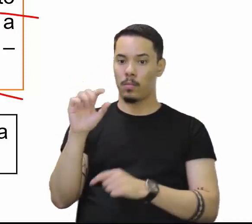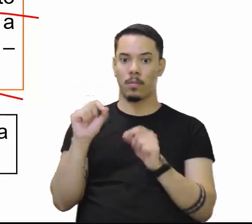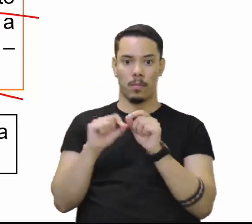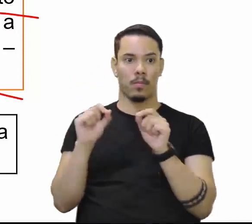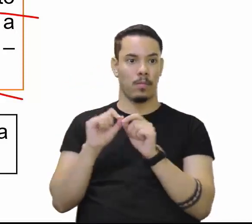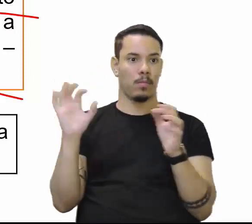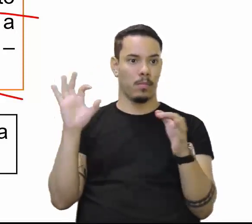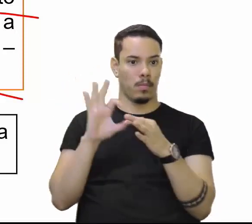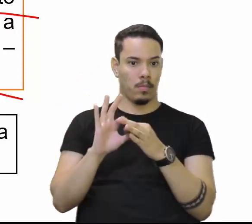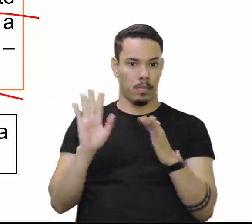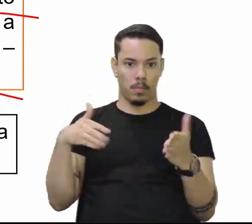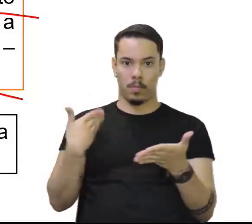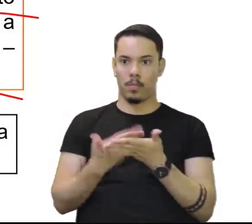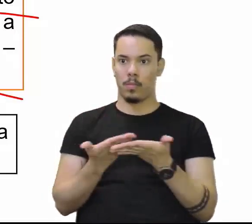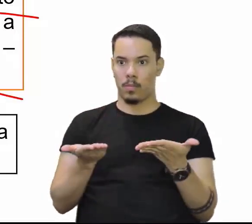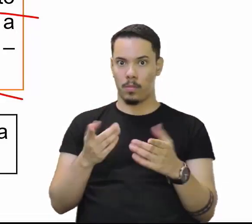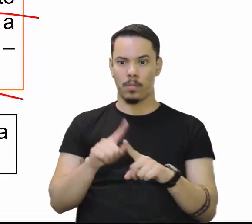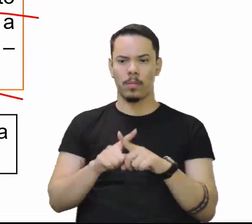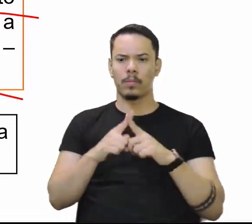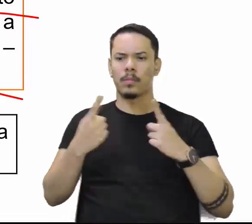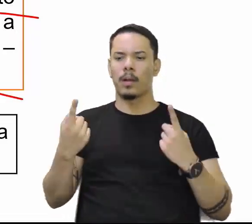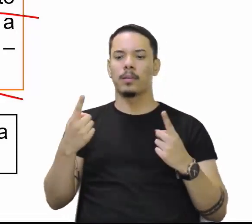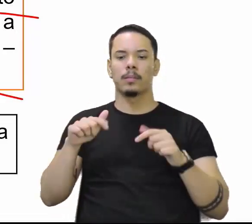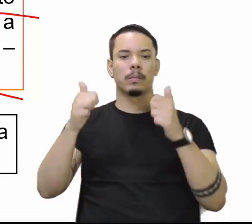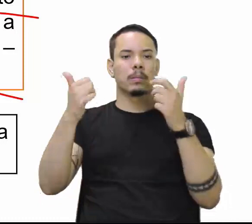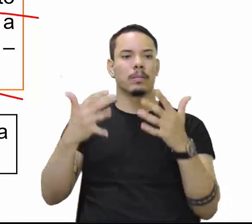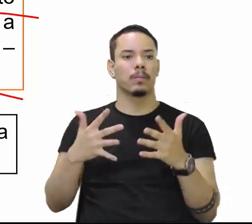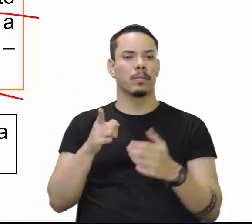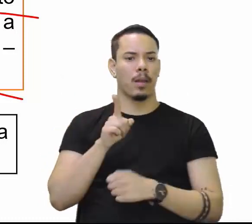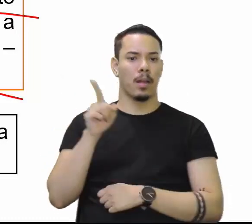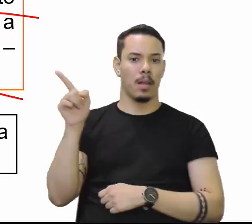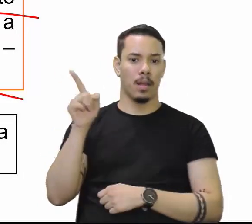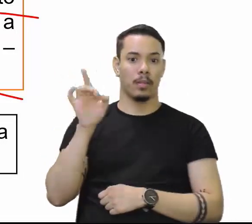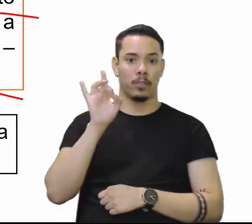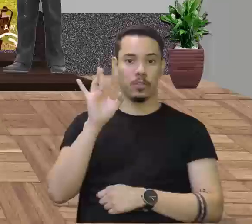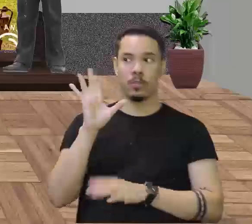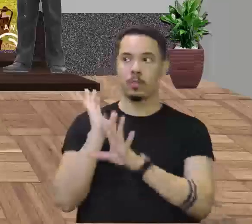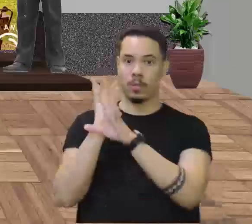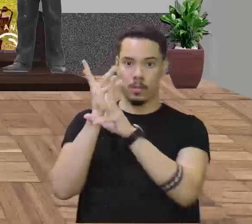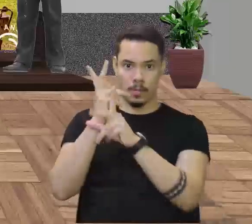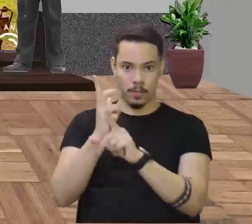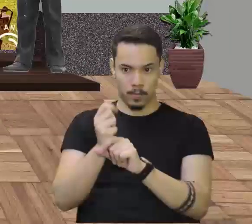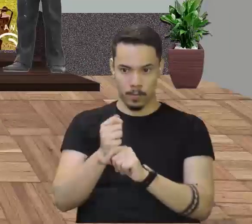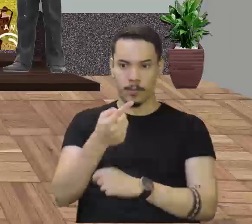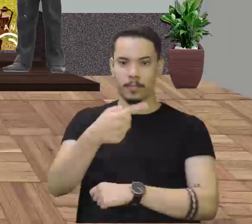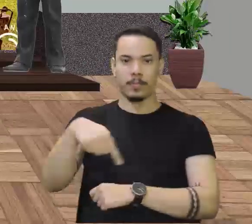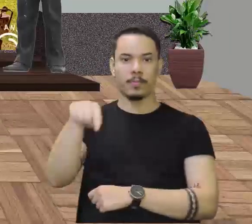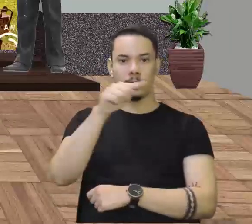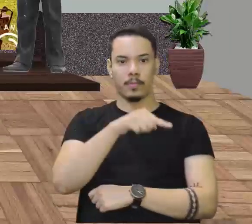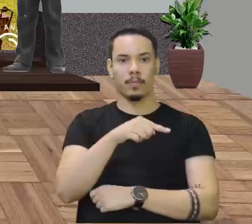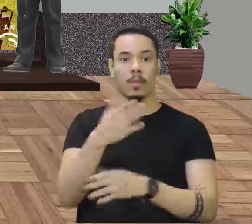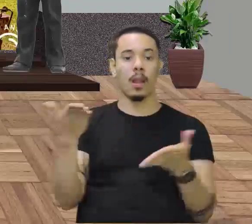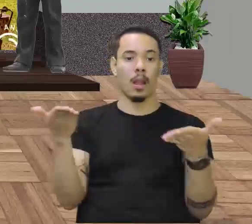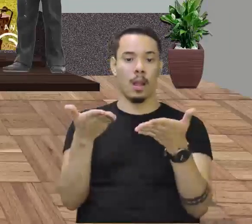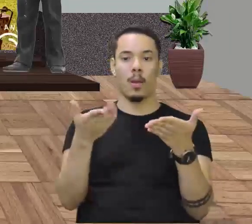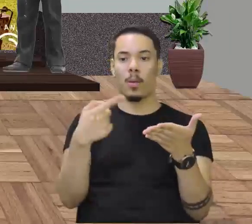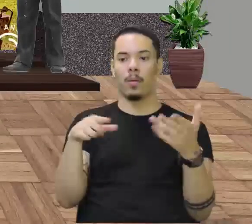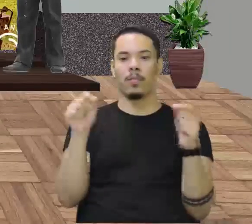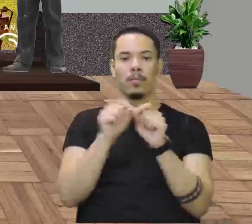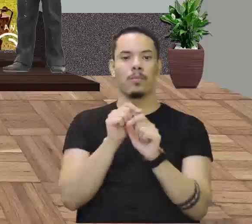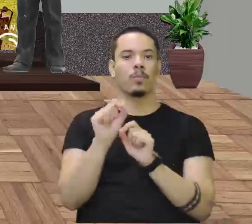fazendo essa ligação. Mas, meus queridos alunos, essa aqui foi um pouco da revisão para vocês. Vocês irão